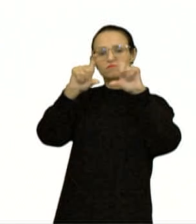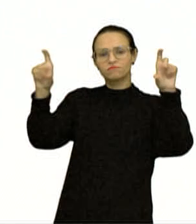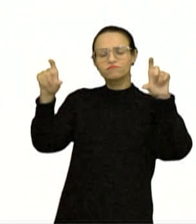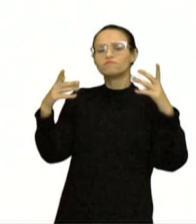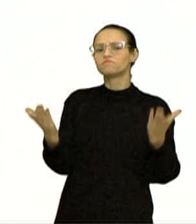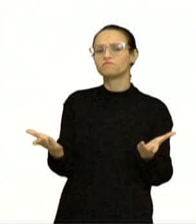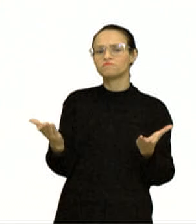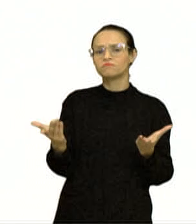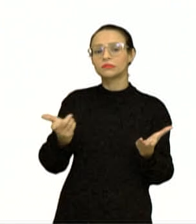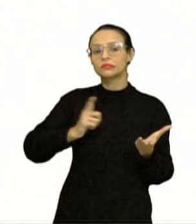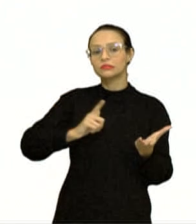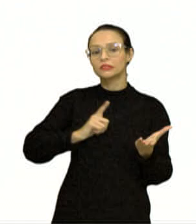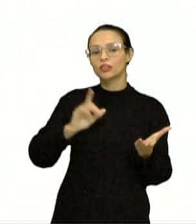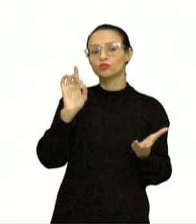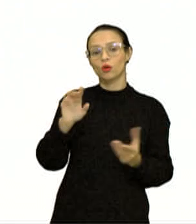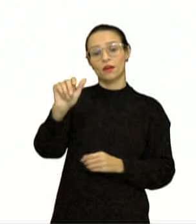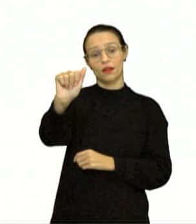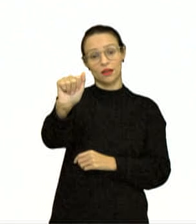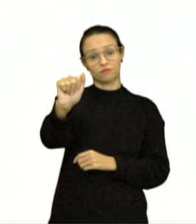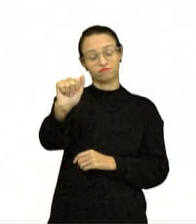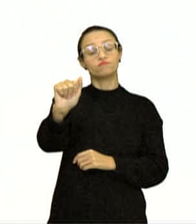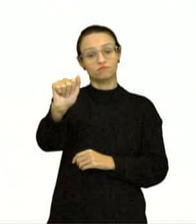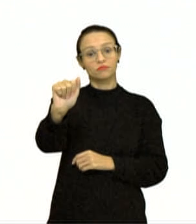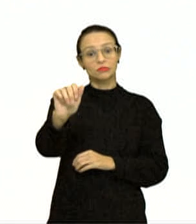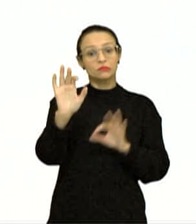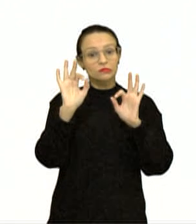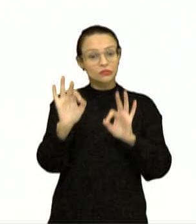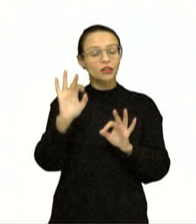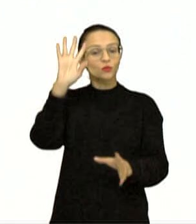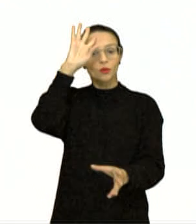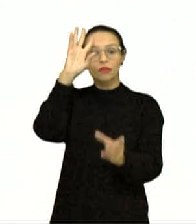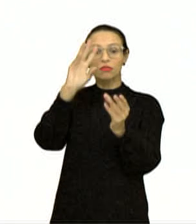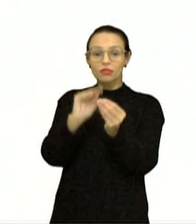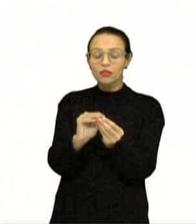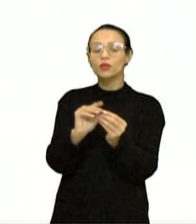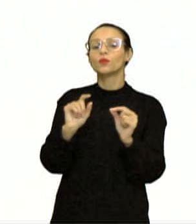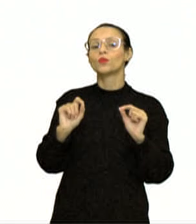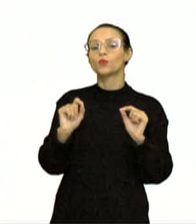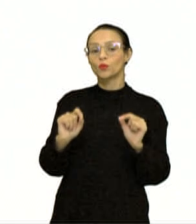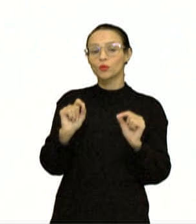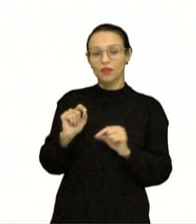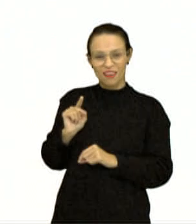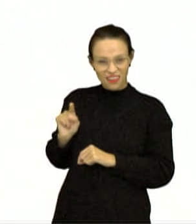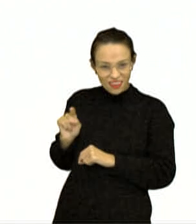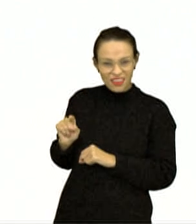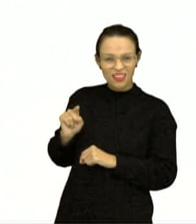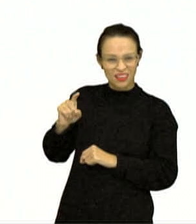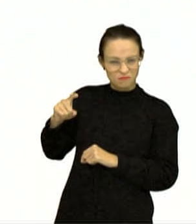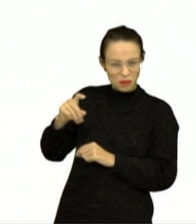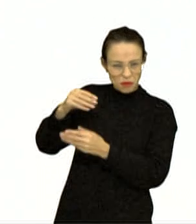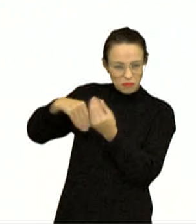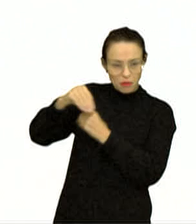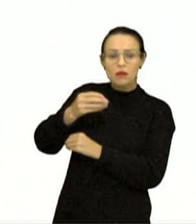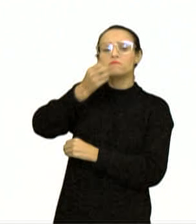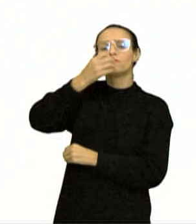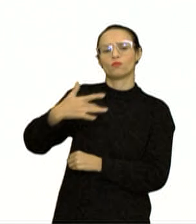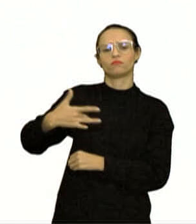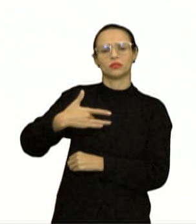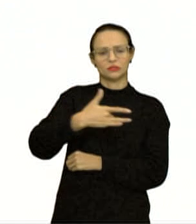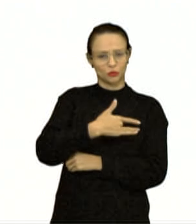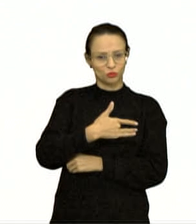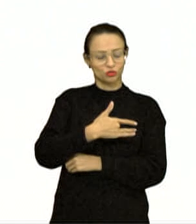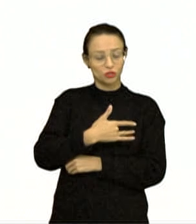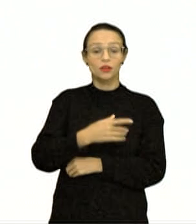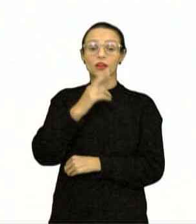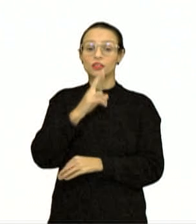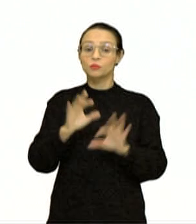produto, nós temos apenas a letra A. Podemos inferir, compreender que os lactobacilos fazem bem à saúde.